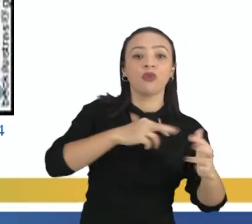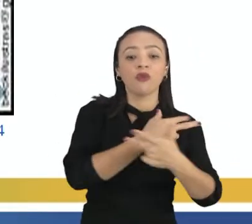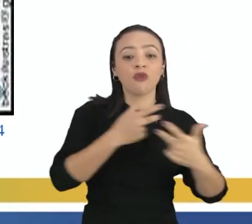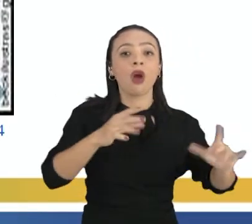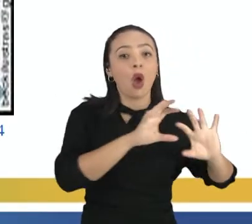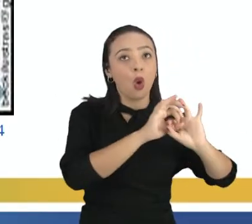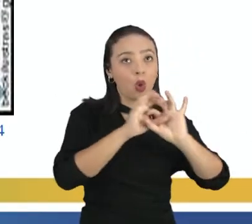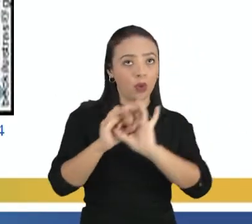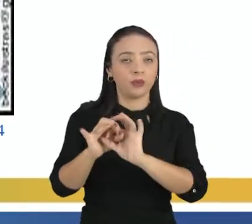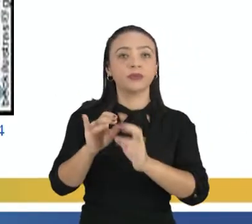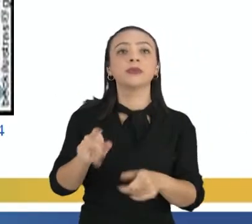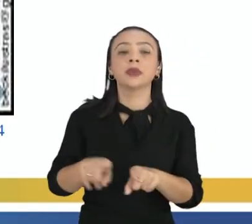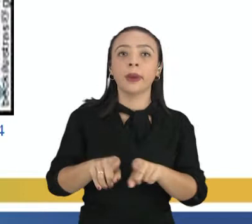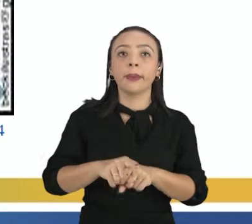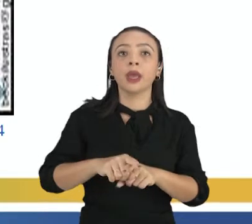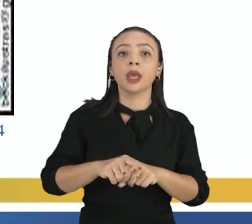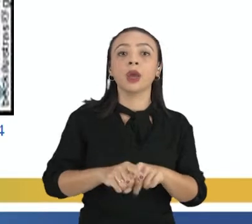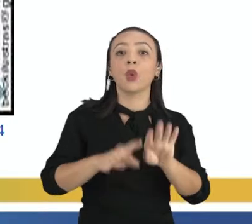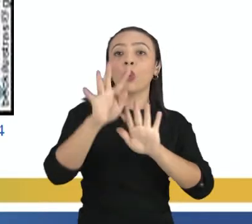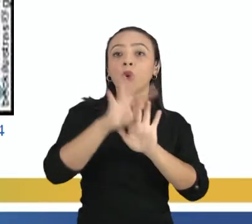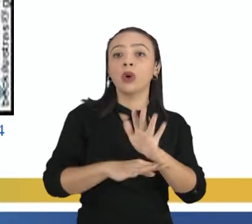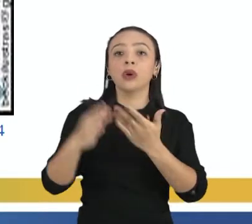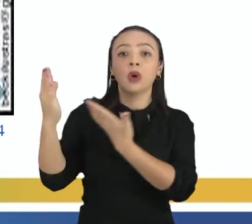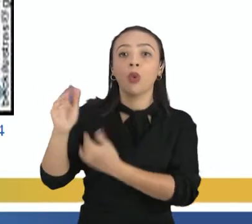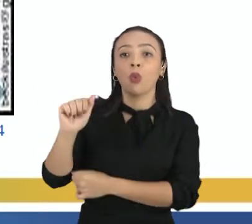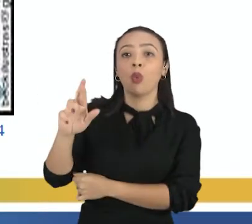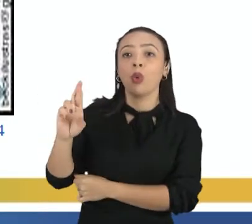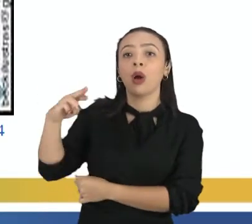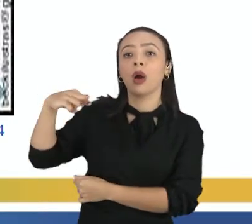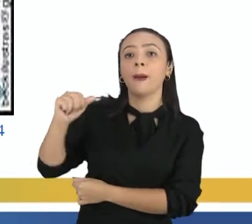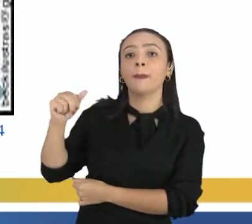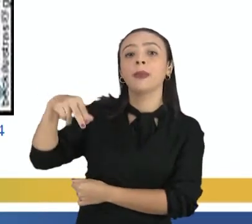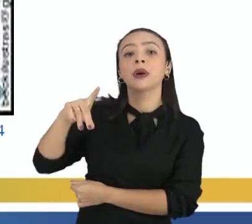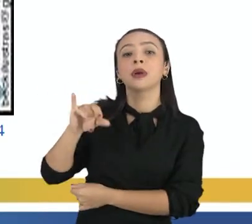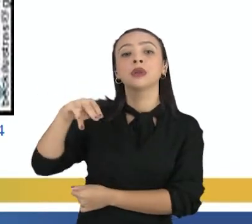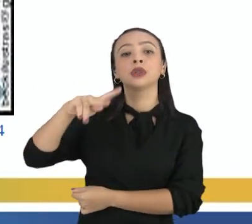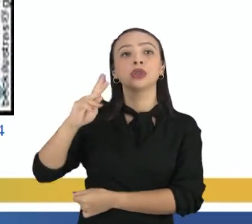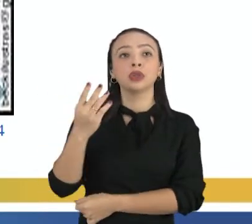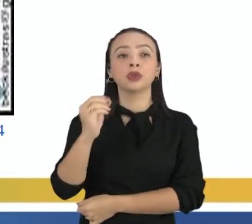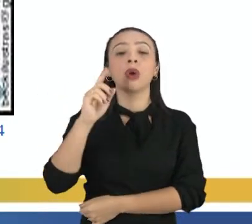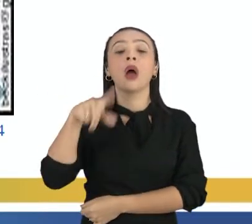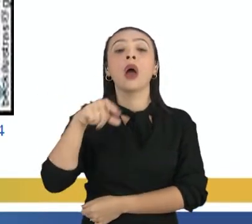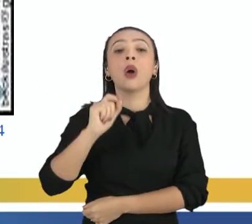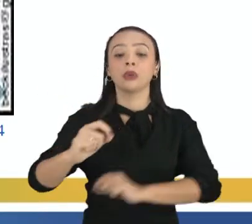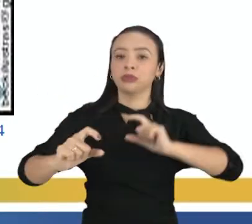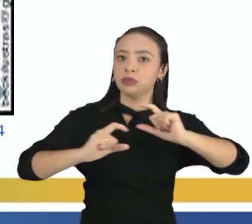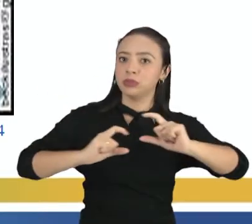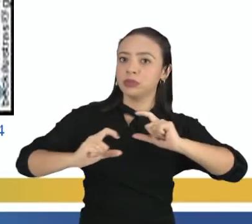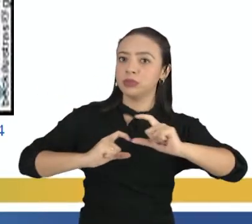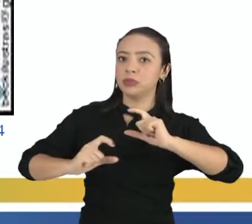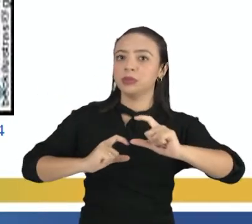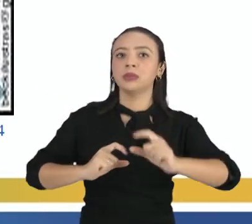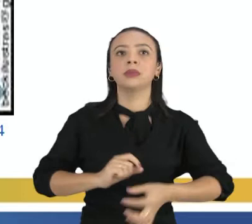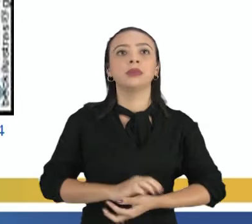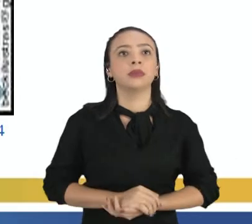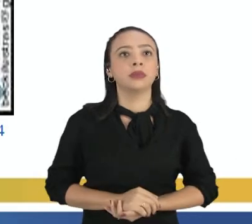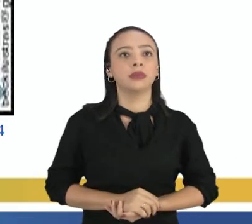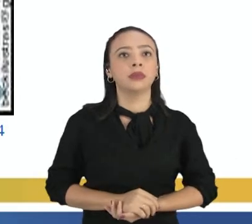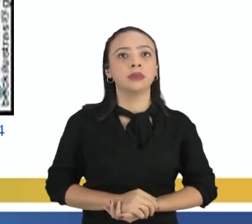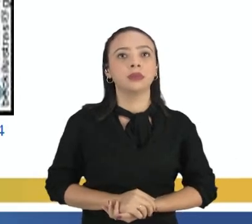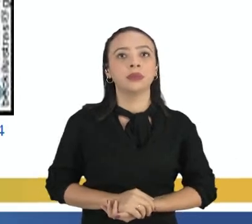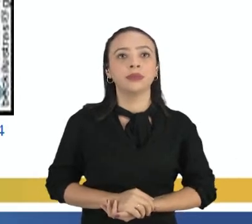já lemos, né? Que traz aí a figura do Armandinho. Esse texto, gente, se trata de uma tirinha. Veja